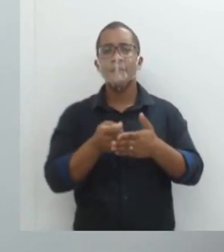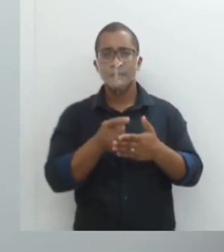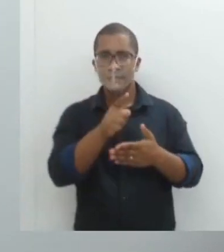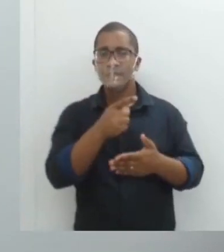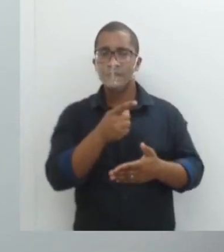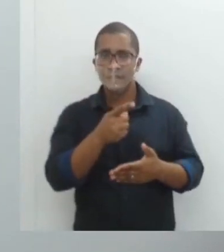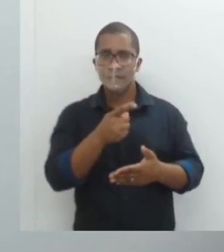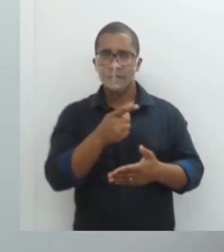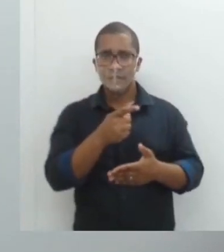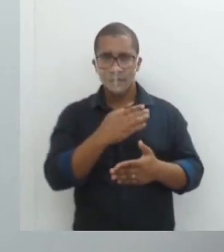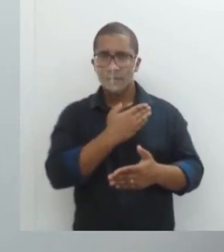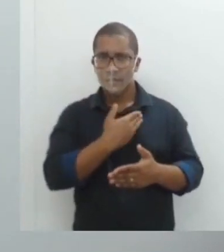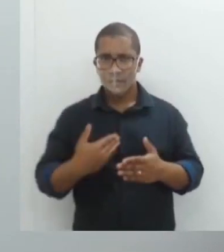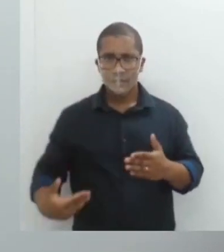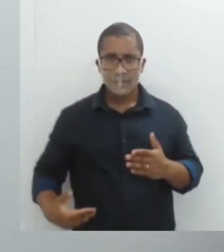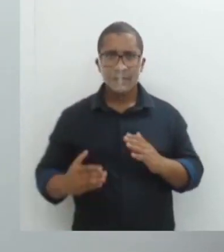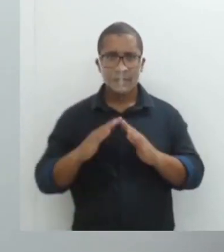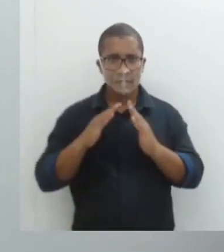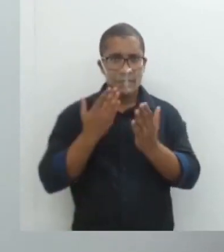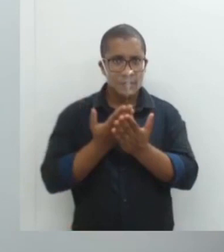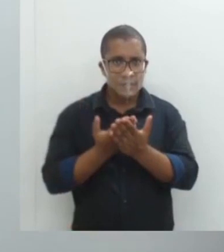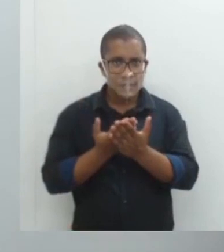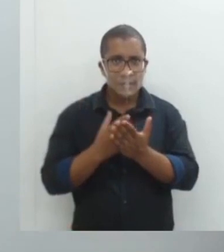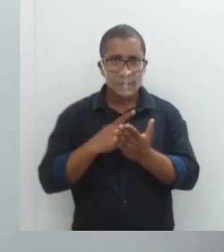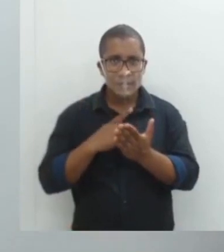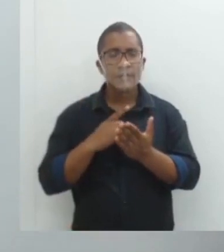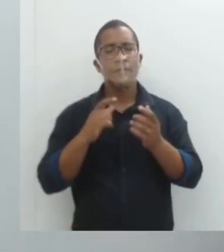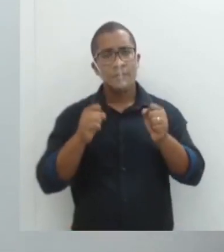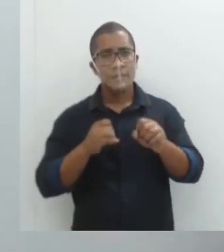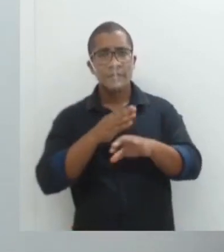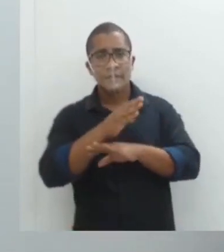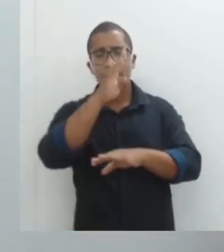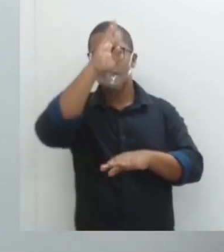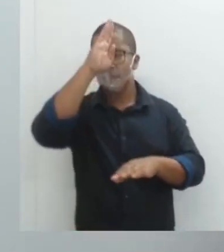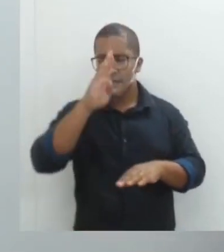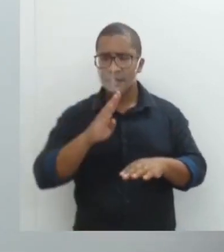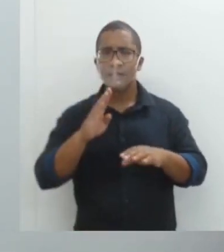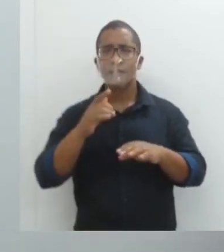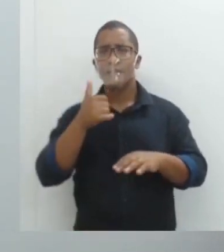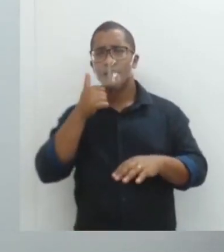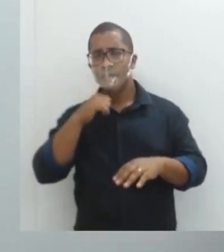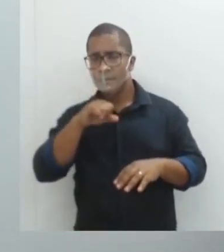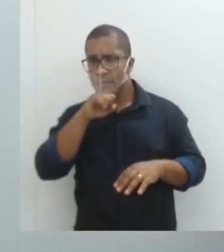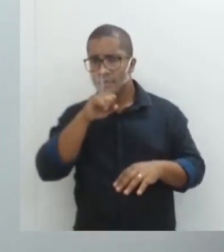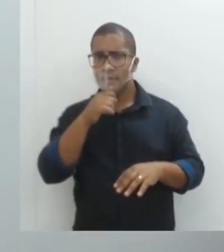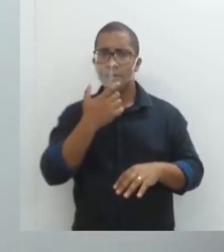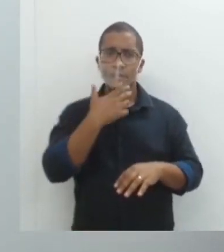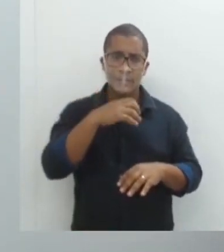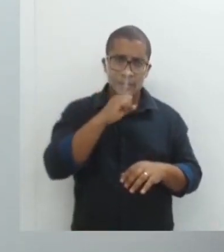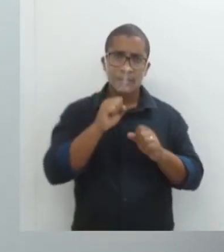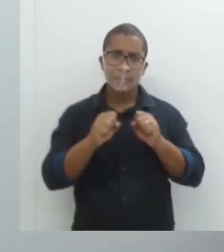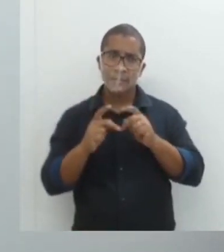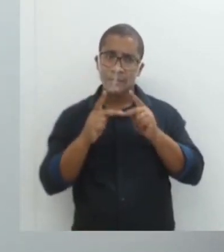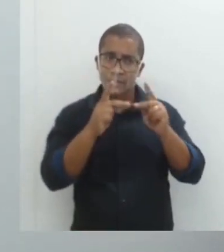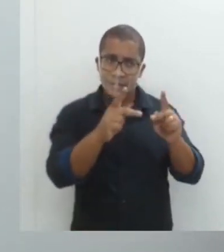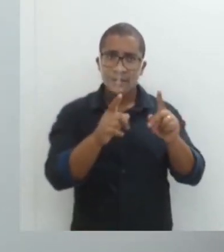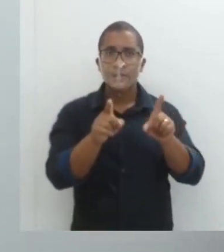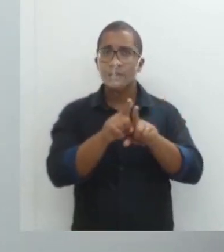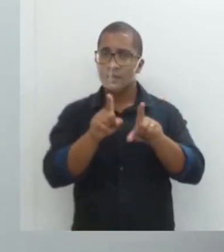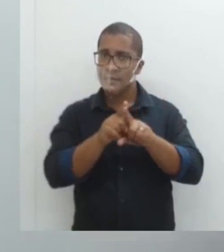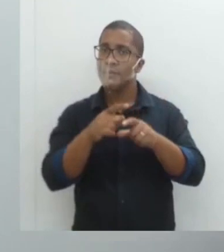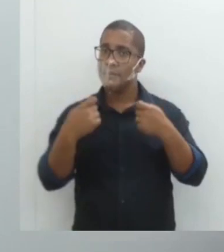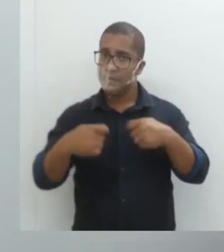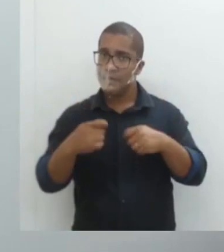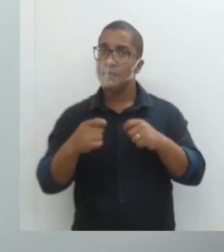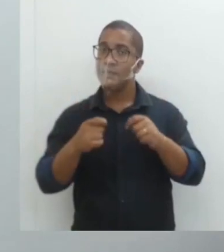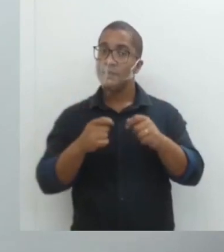é gratuita, né? Então você pode acompanhar, chame mamãe, papai, convidando, lembrando, respeitando sempre as medidas